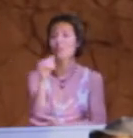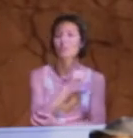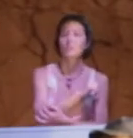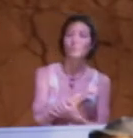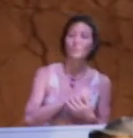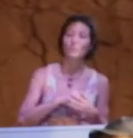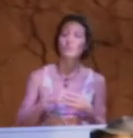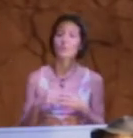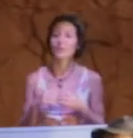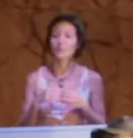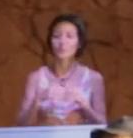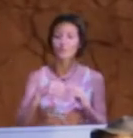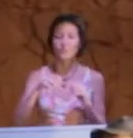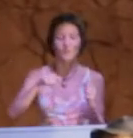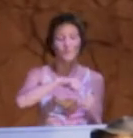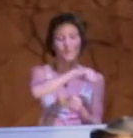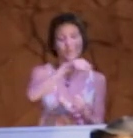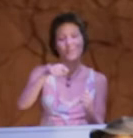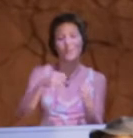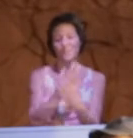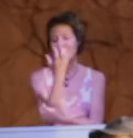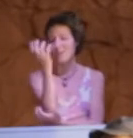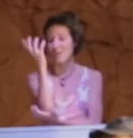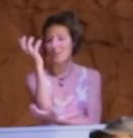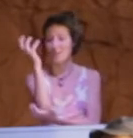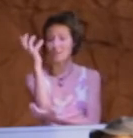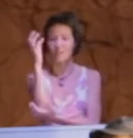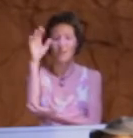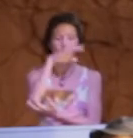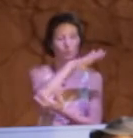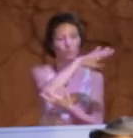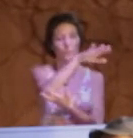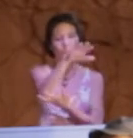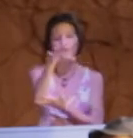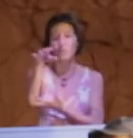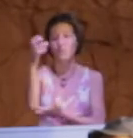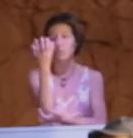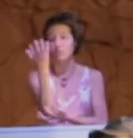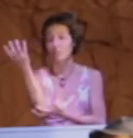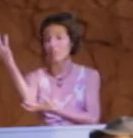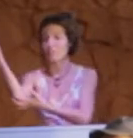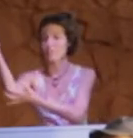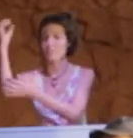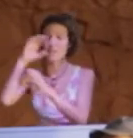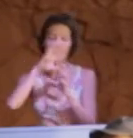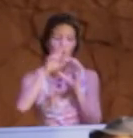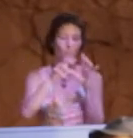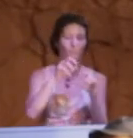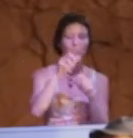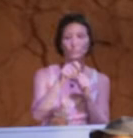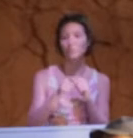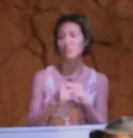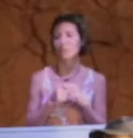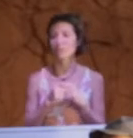se eu me amarro aqui nesse pau pra esse vento não me levar. É muito vento, amigos. E amigos, verdade, amigo macaco.